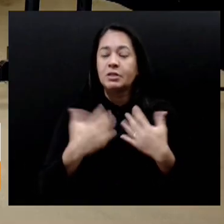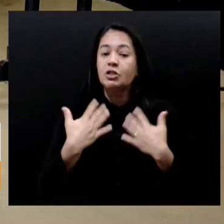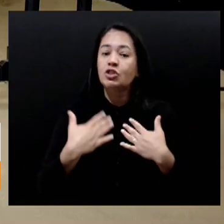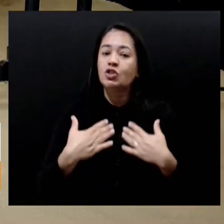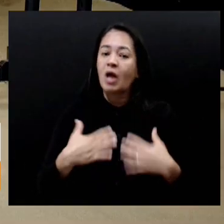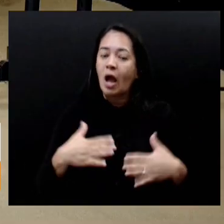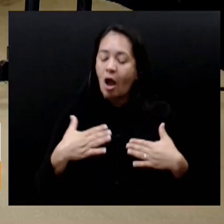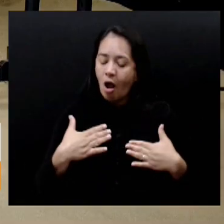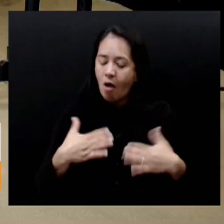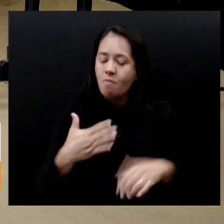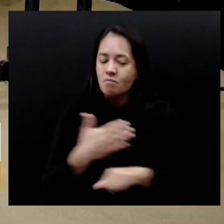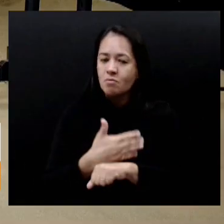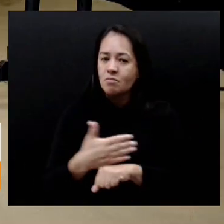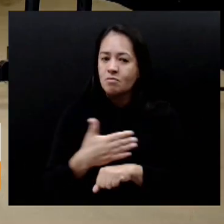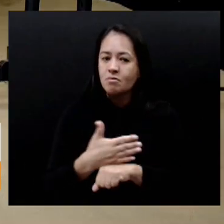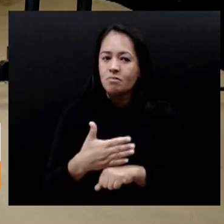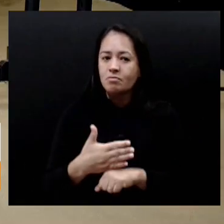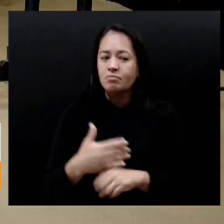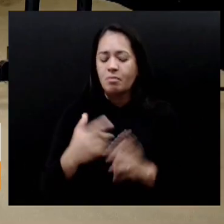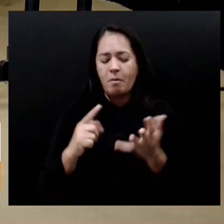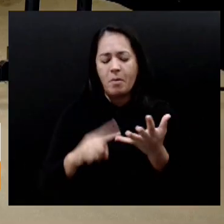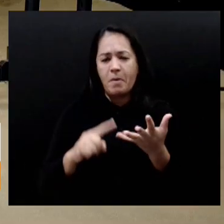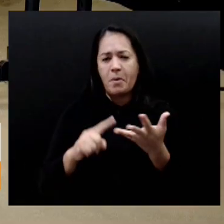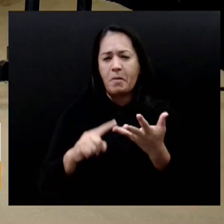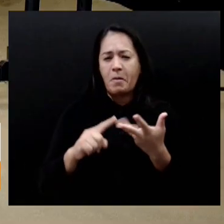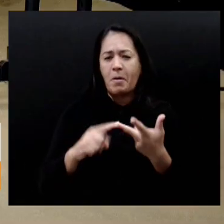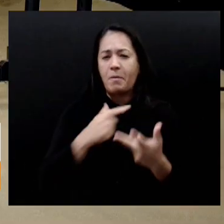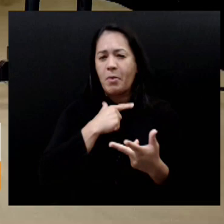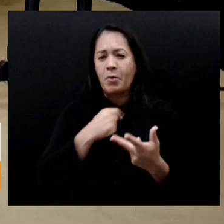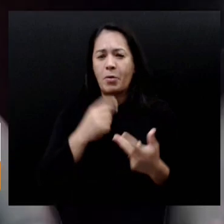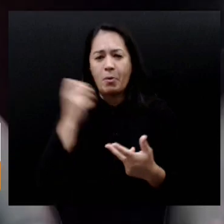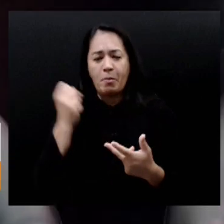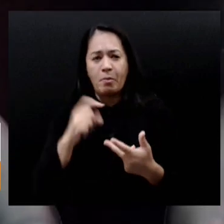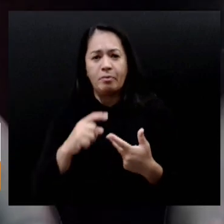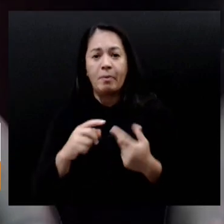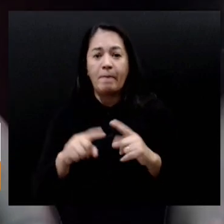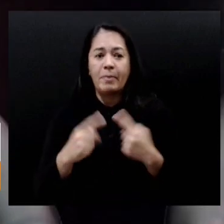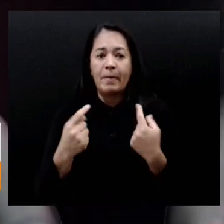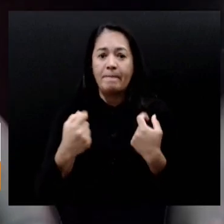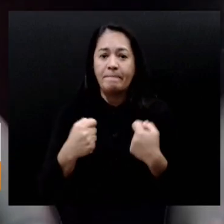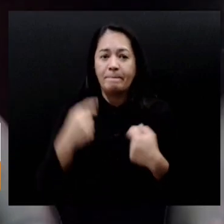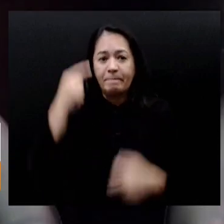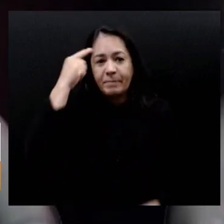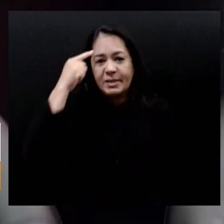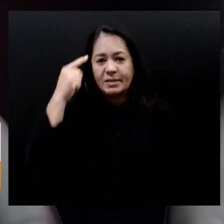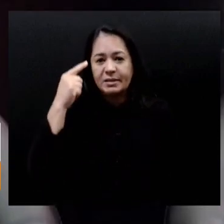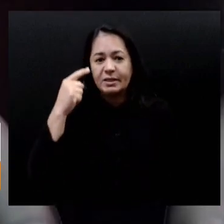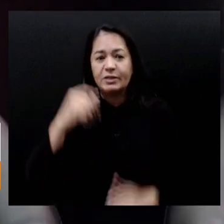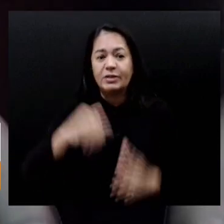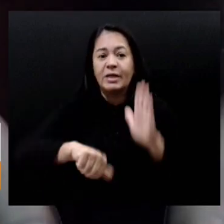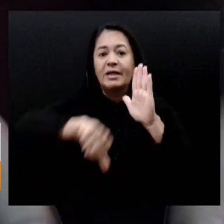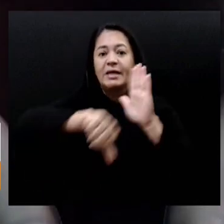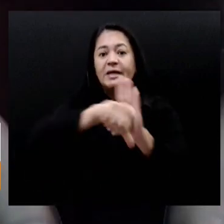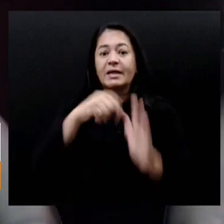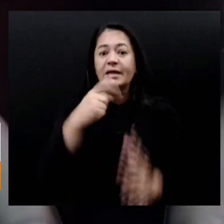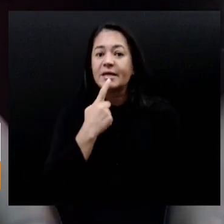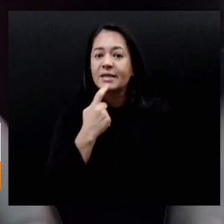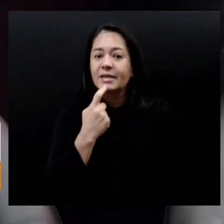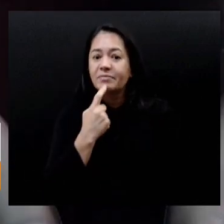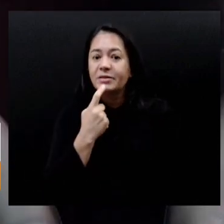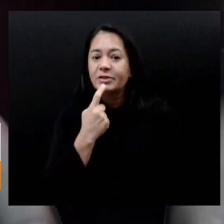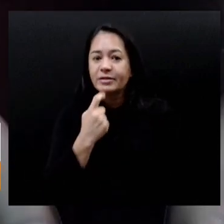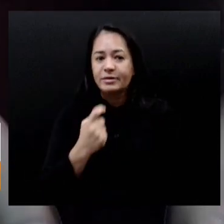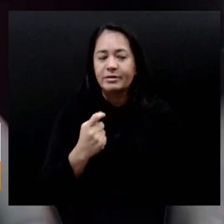O estelionato, crimes de colarinho branco. Sim, Mas pensando em crimes de sangue, que a gente fala do que sim. vai acabar